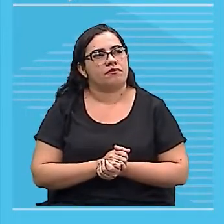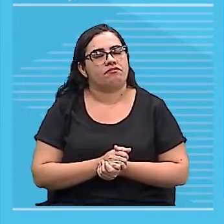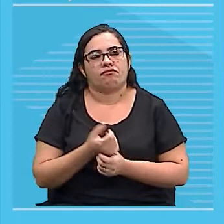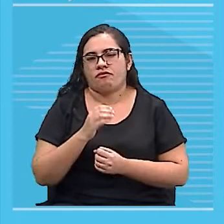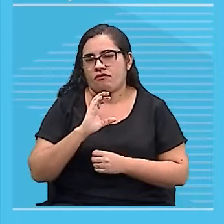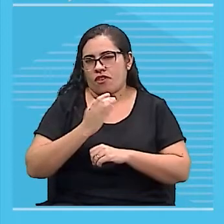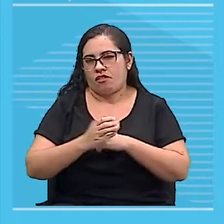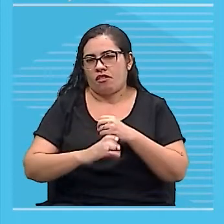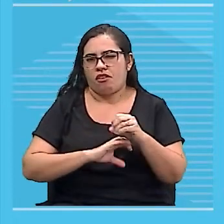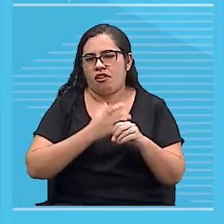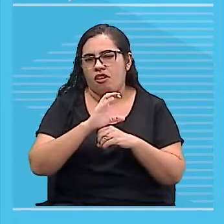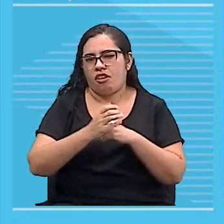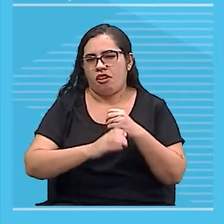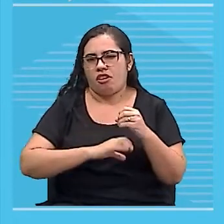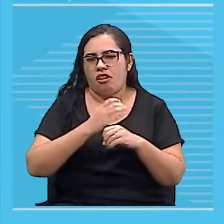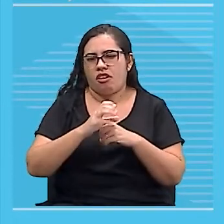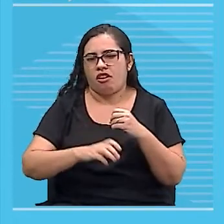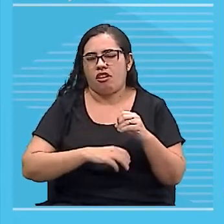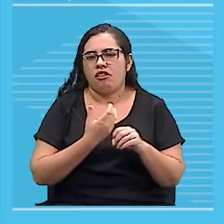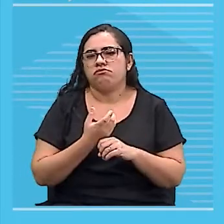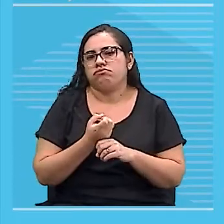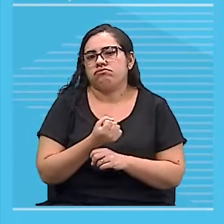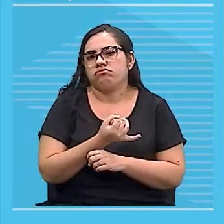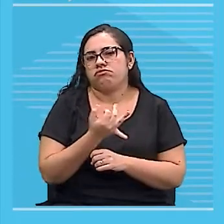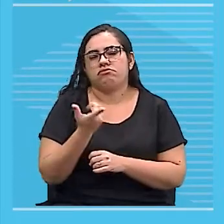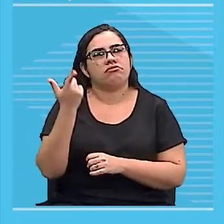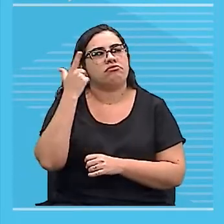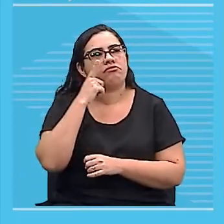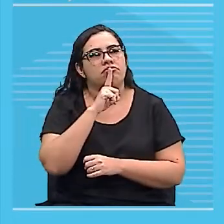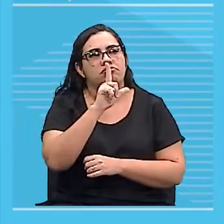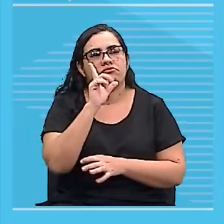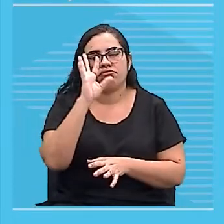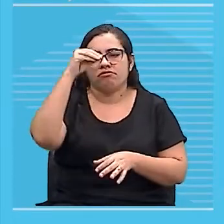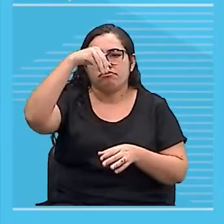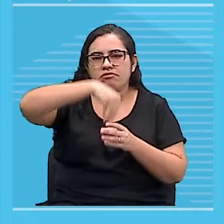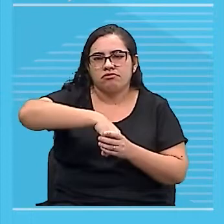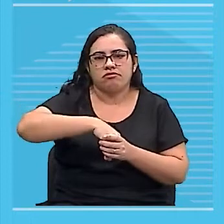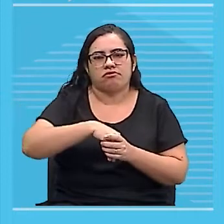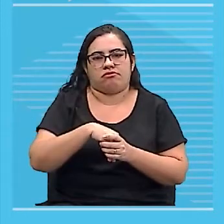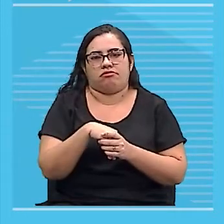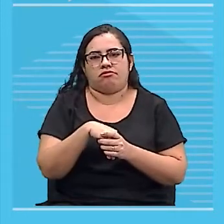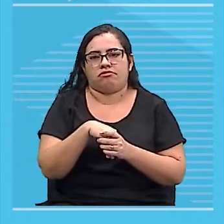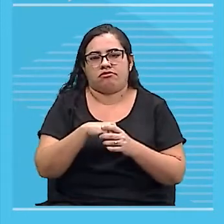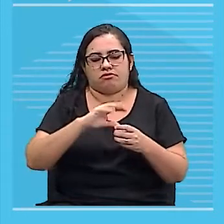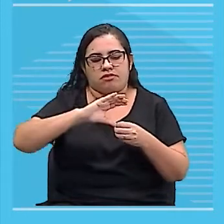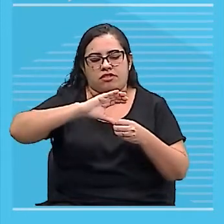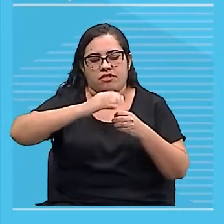de carga eu consigo armazenar em um